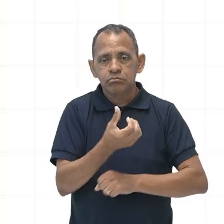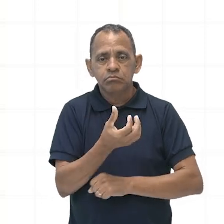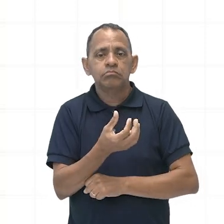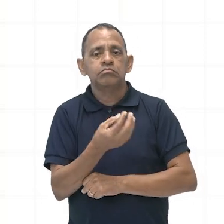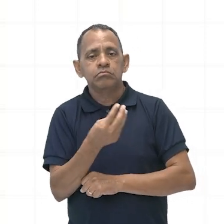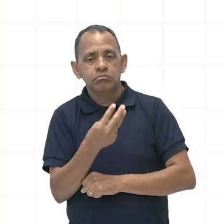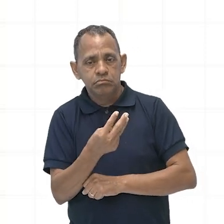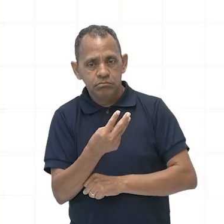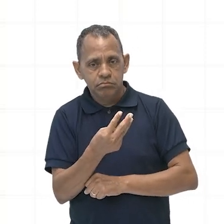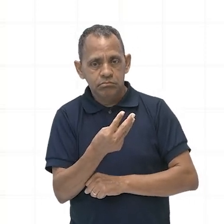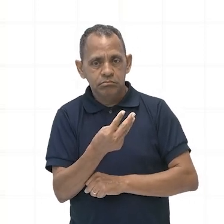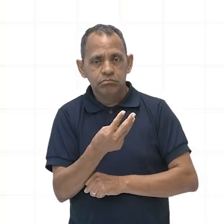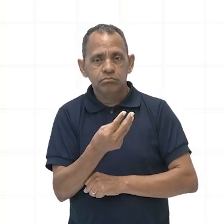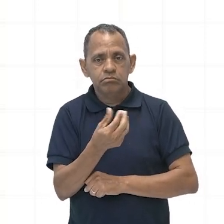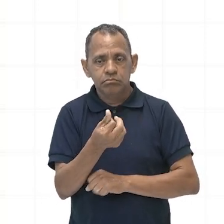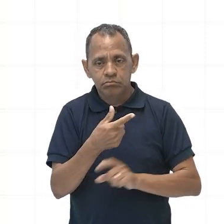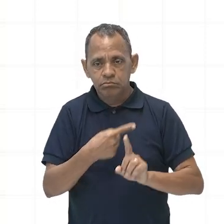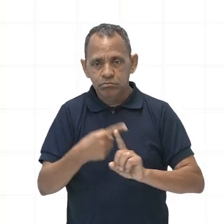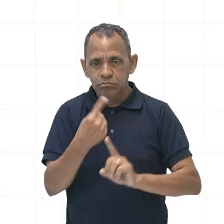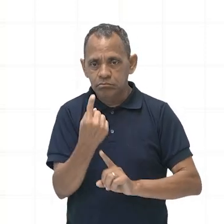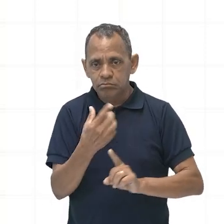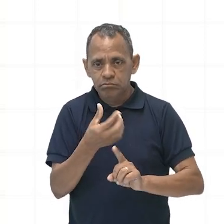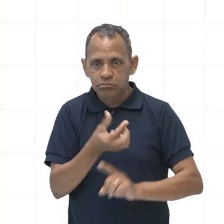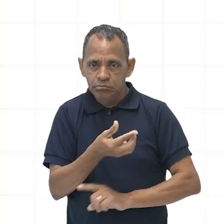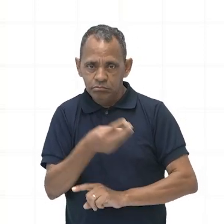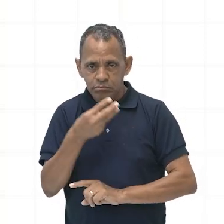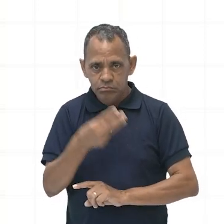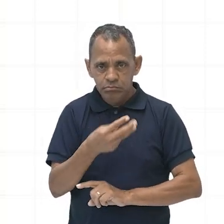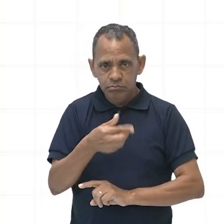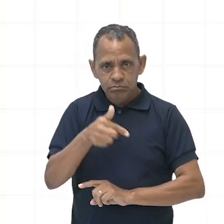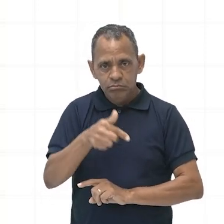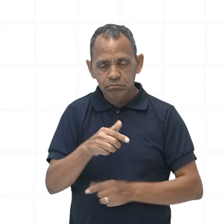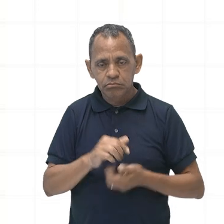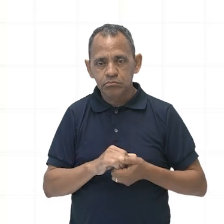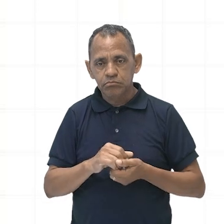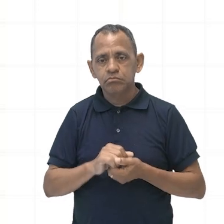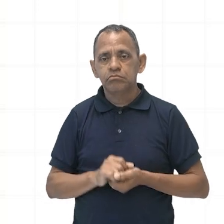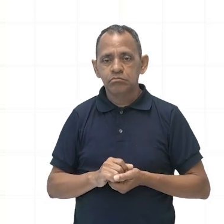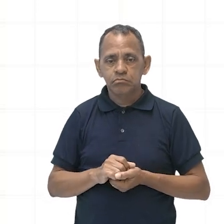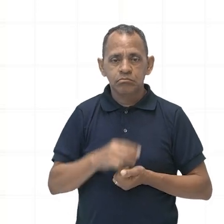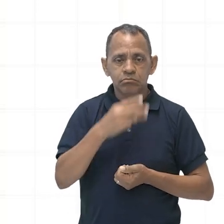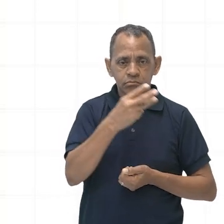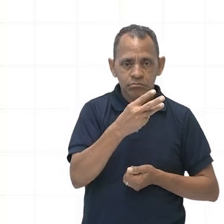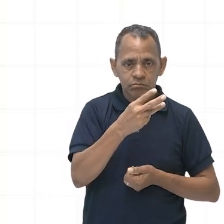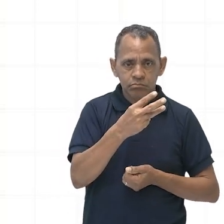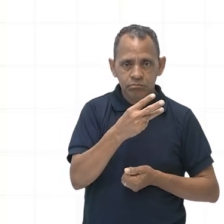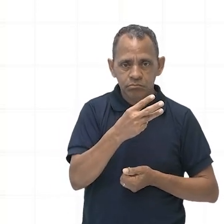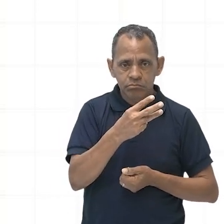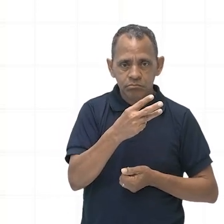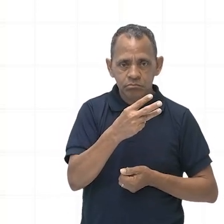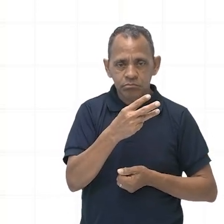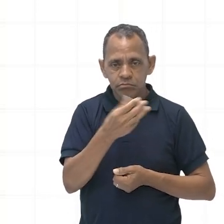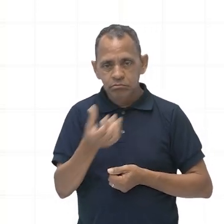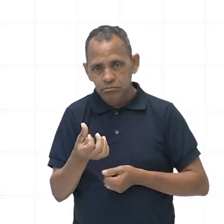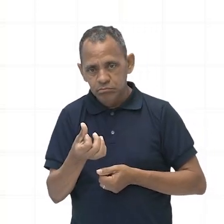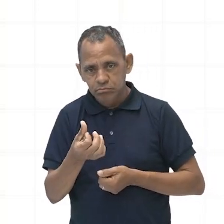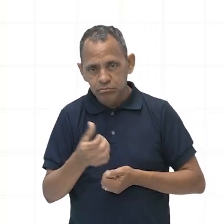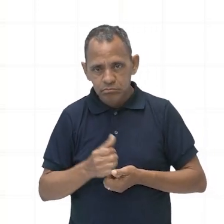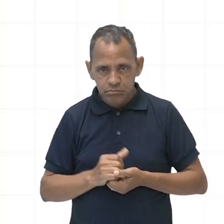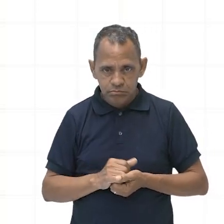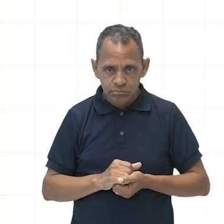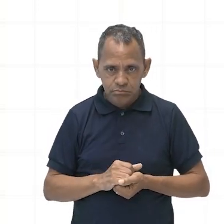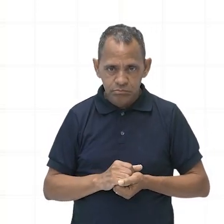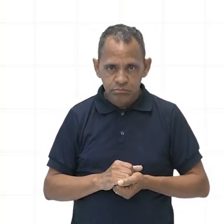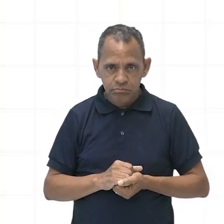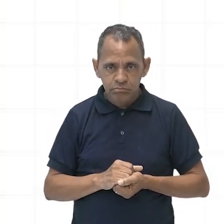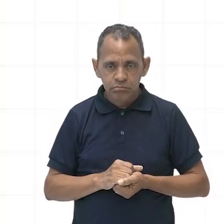36 com 1, 37. Pulo uma casa e vai ficar 3, 6. Muito